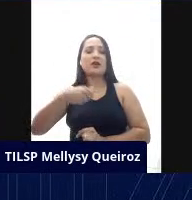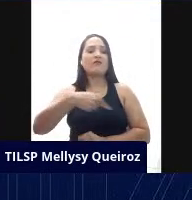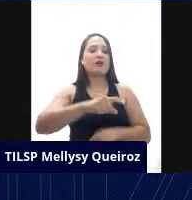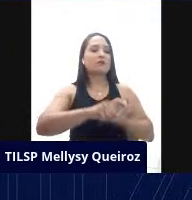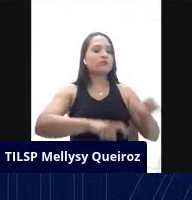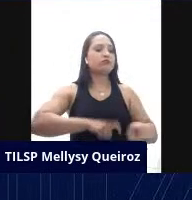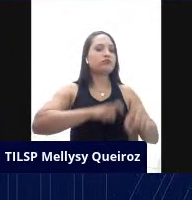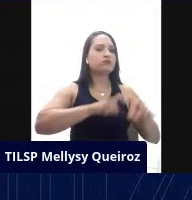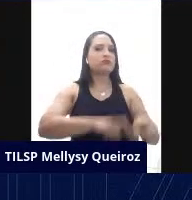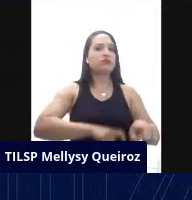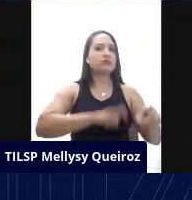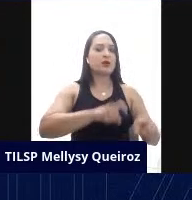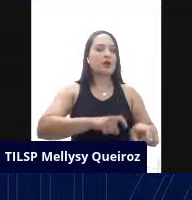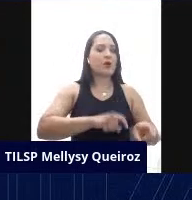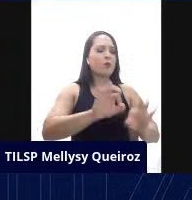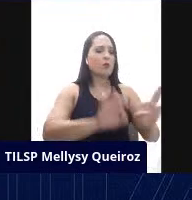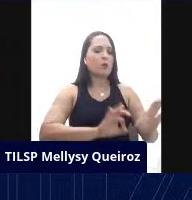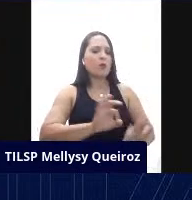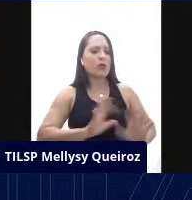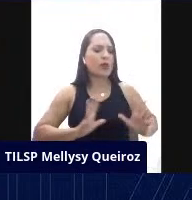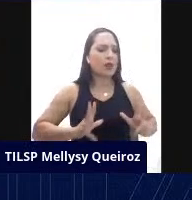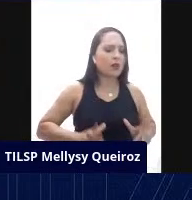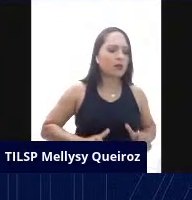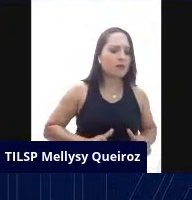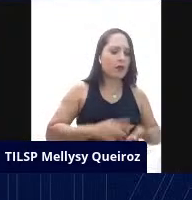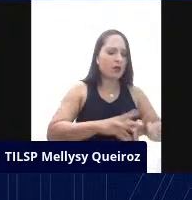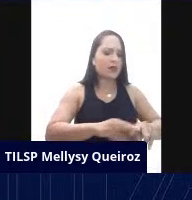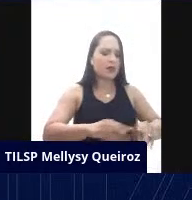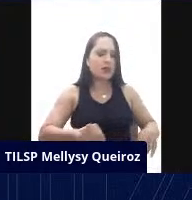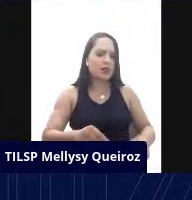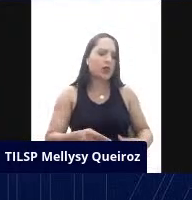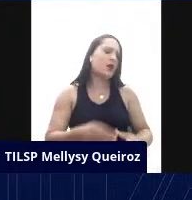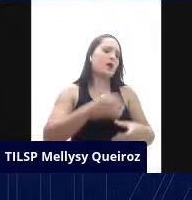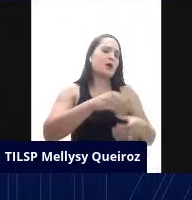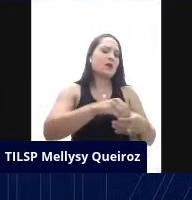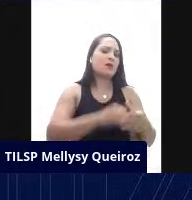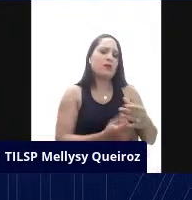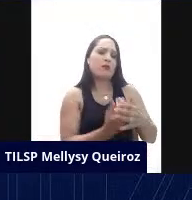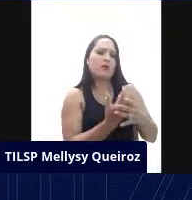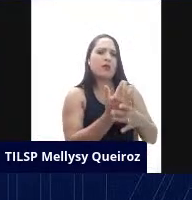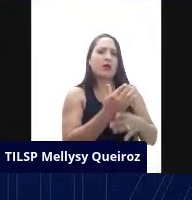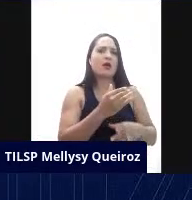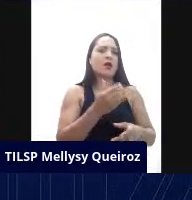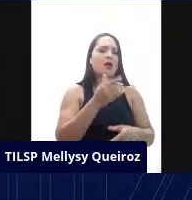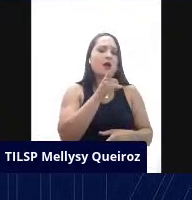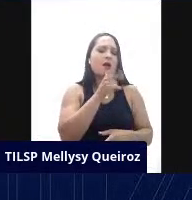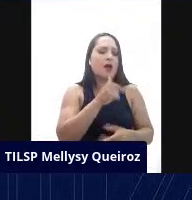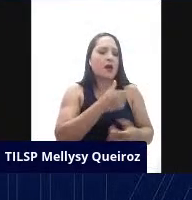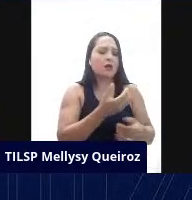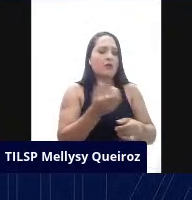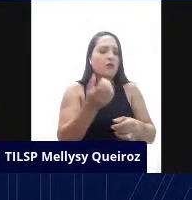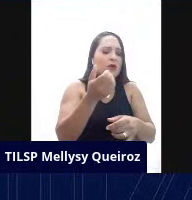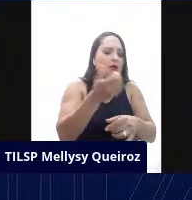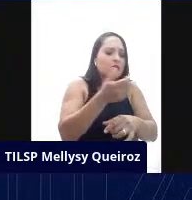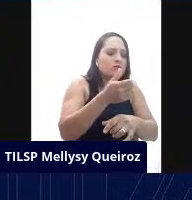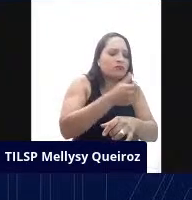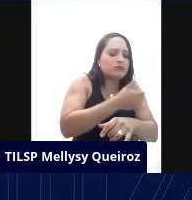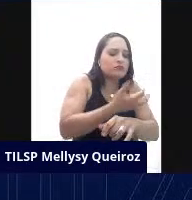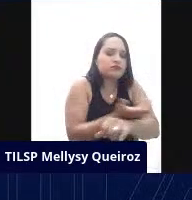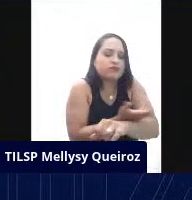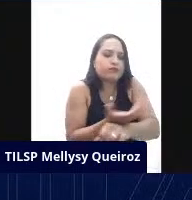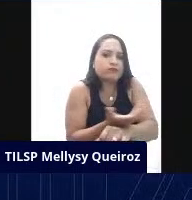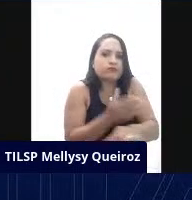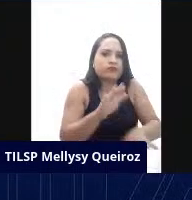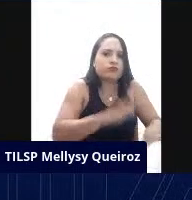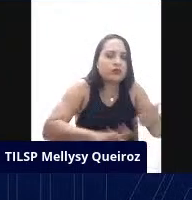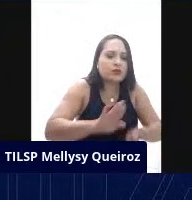Limpar o terreno, arar a terra, plantar as sementes e aguar a horta também fazem parte do seu trabalho. Trabalho não, ajuda,